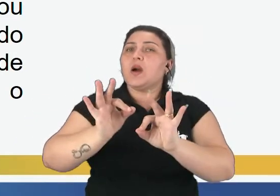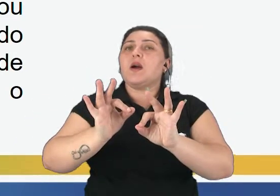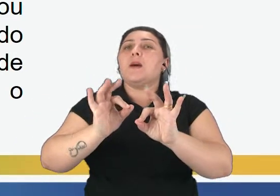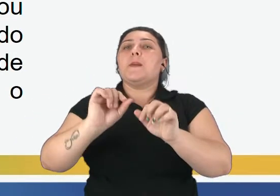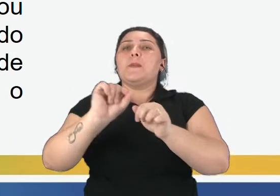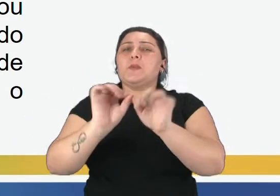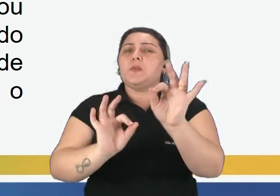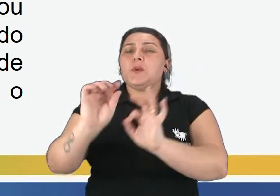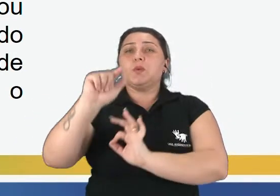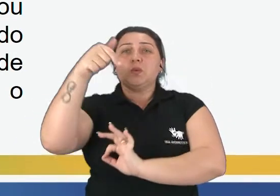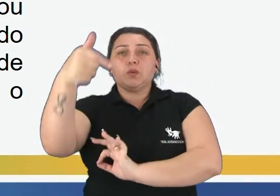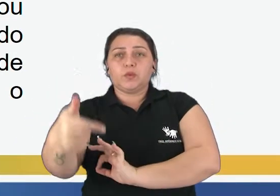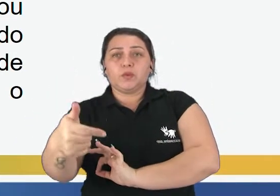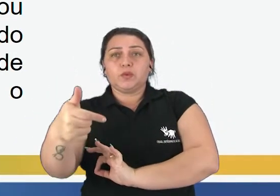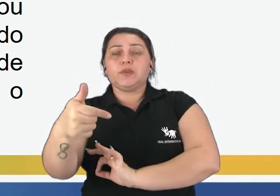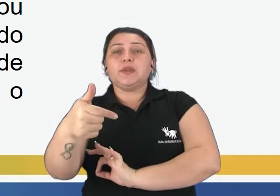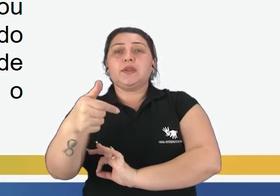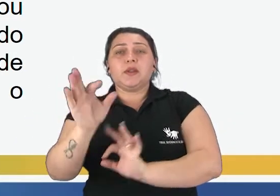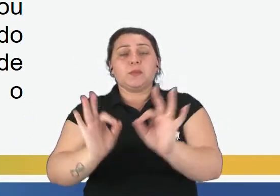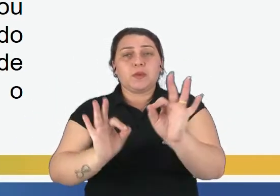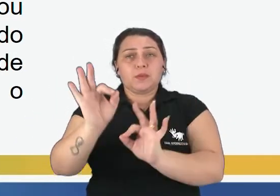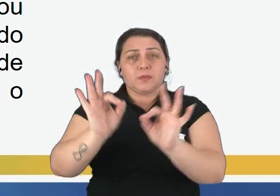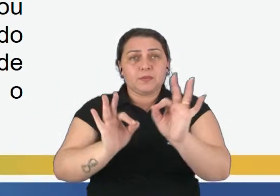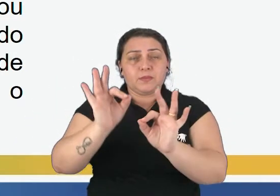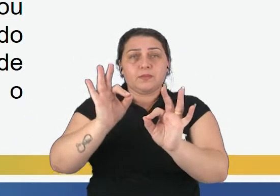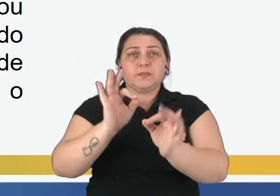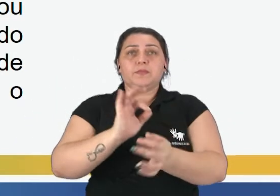no dia seguinte.